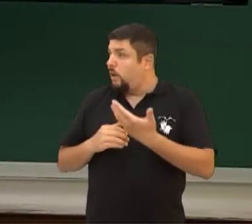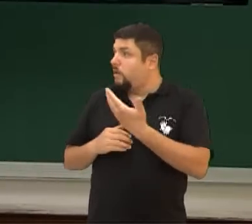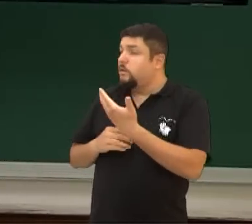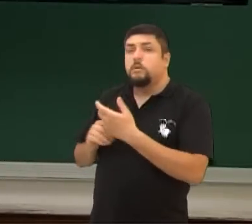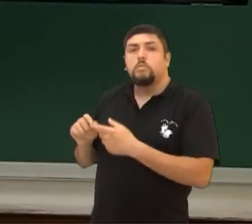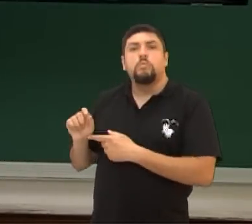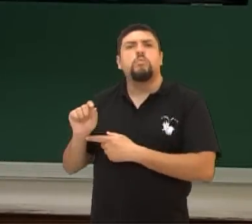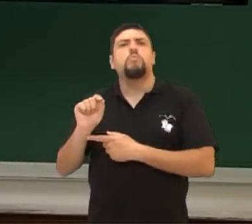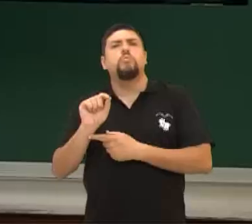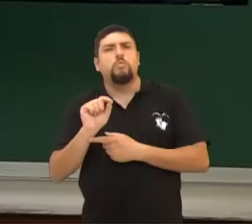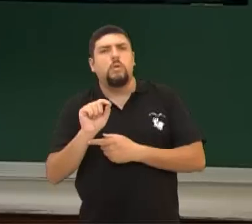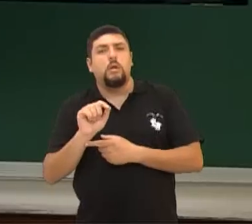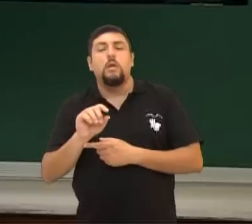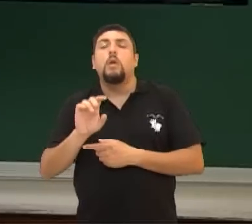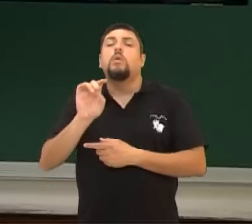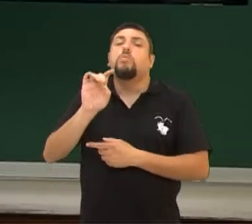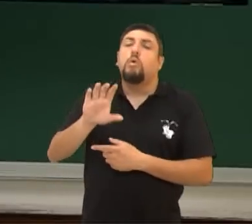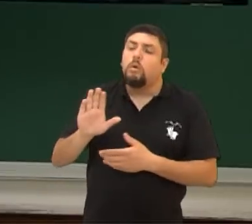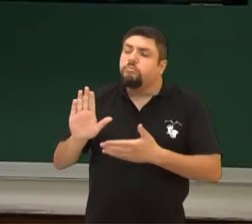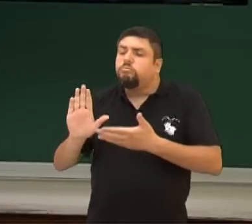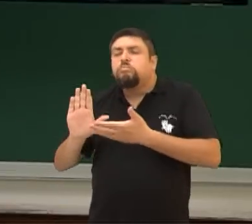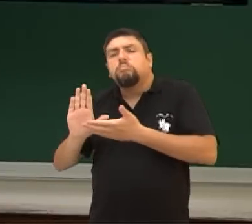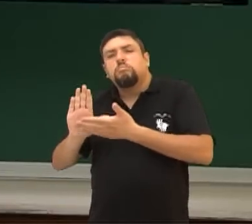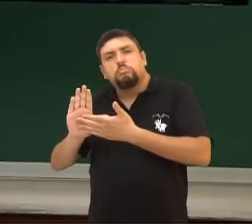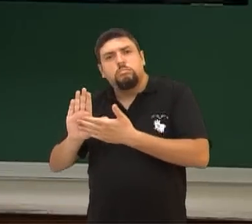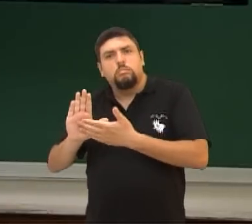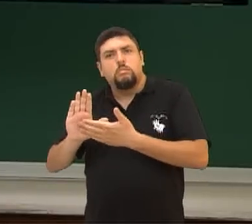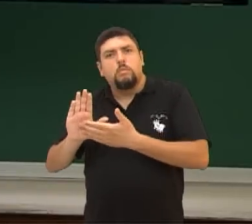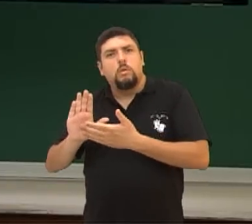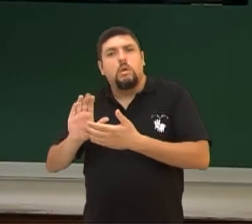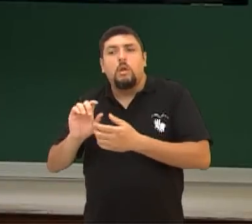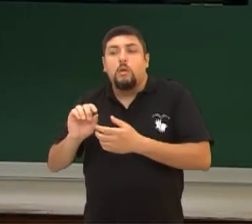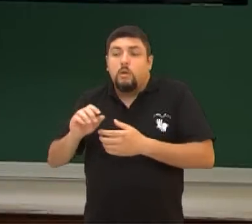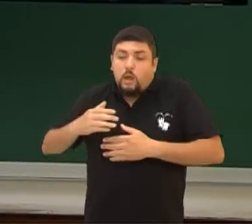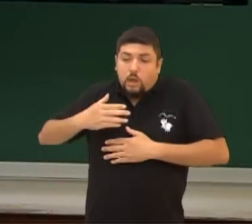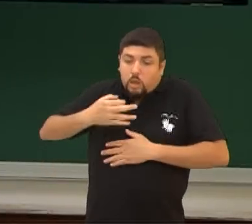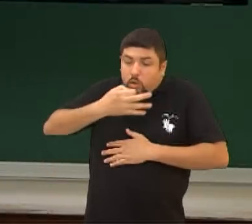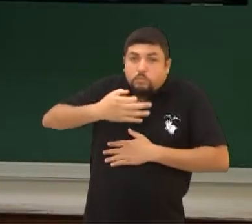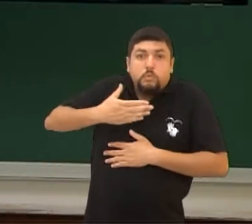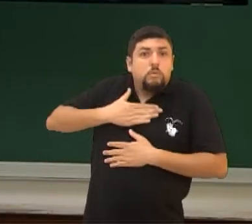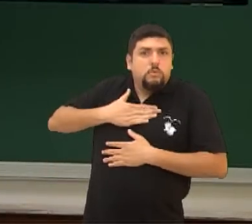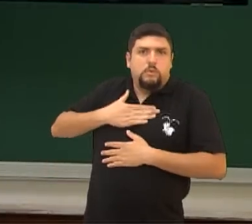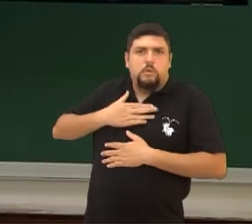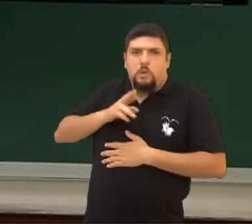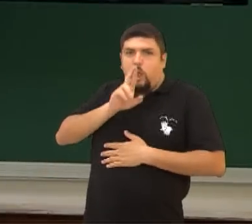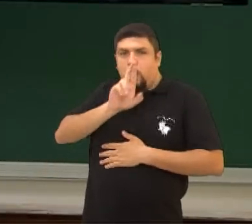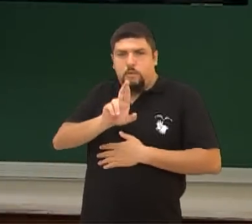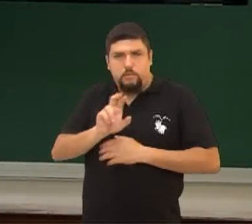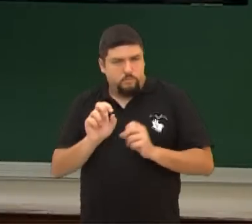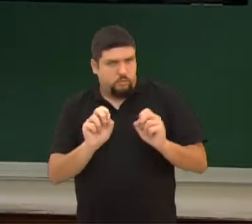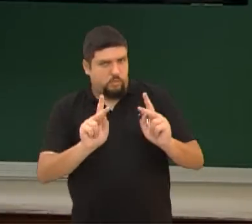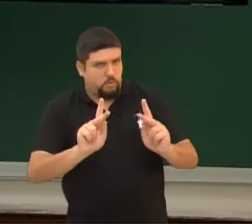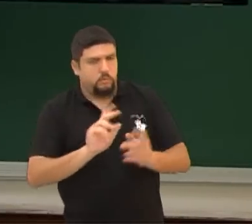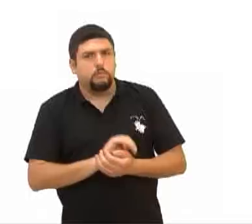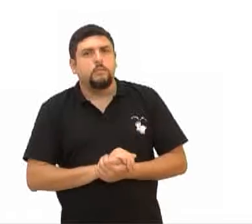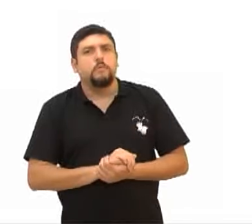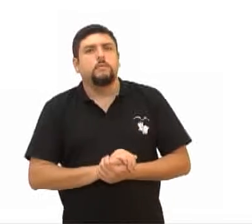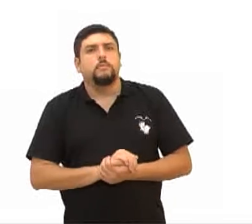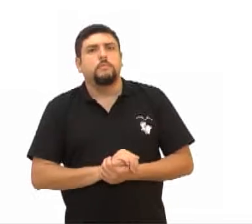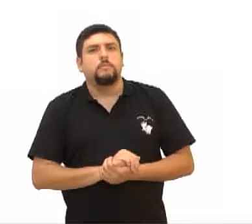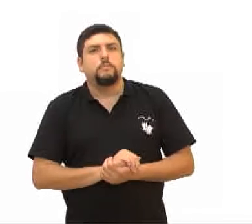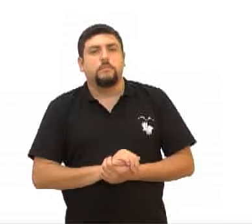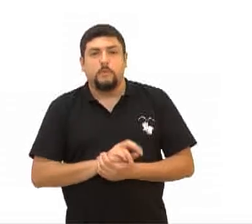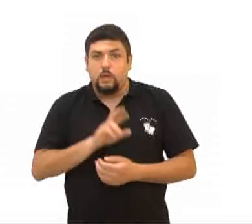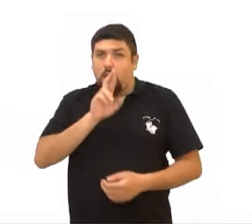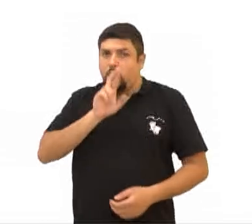vai propor uma sugestão, o que eu responderia. É por isso que tem uma resposta aqui, ó. Resposta